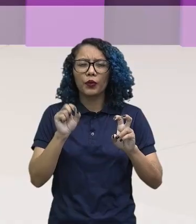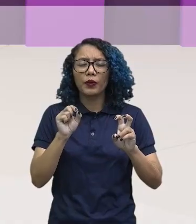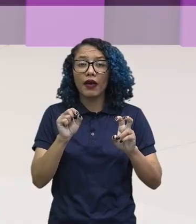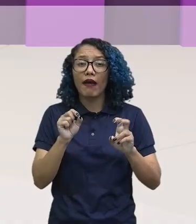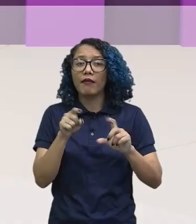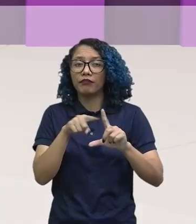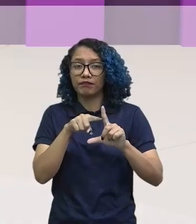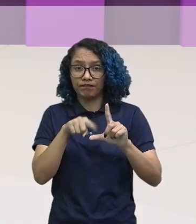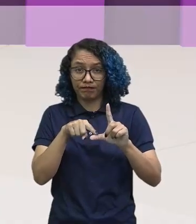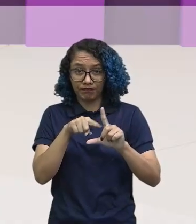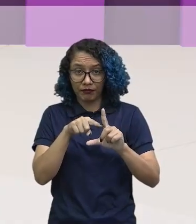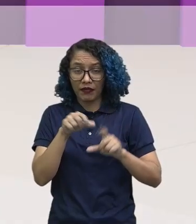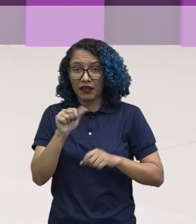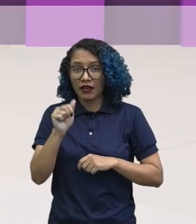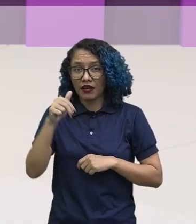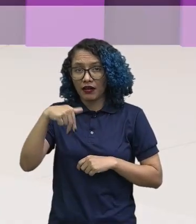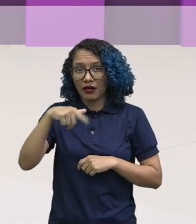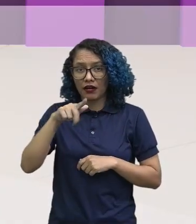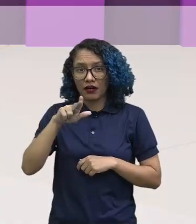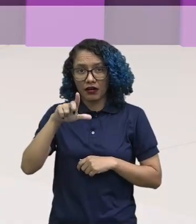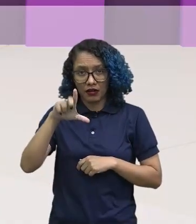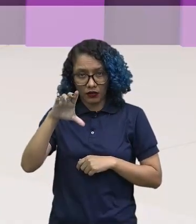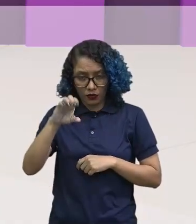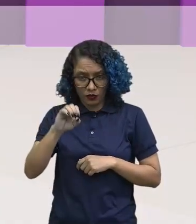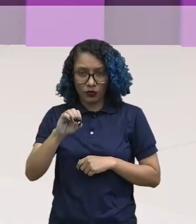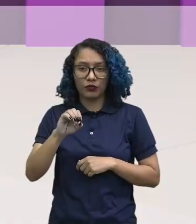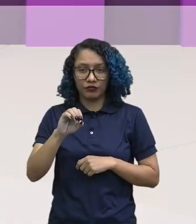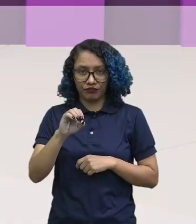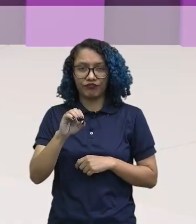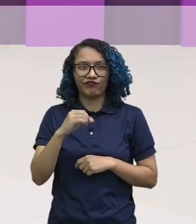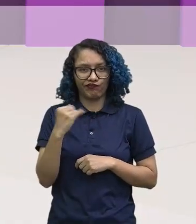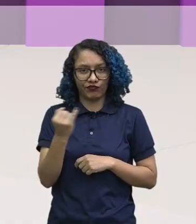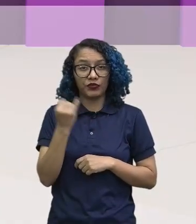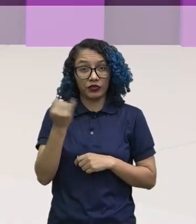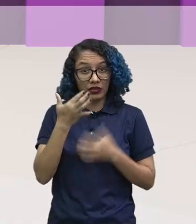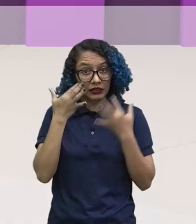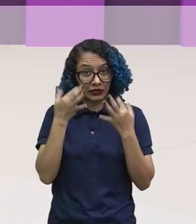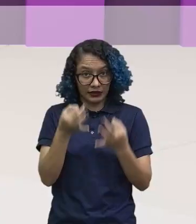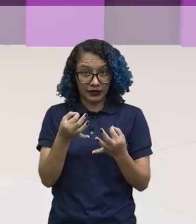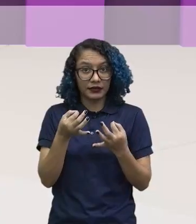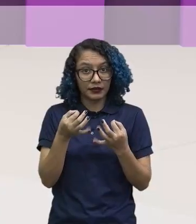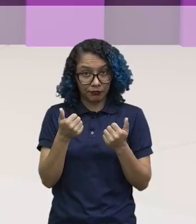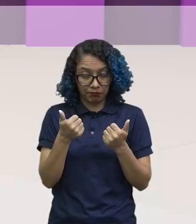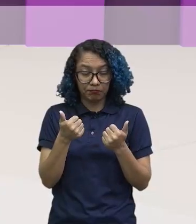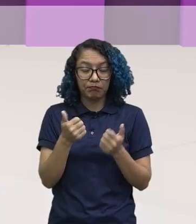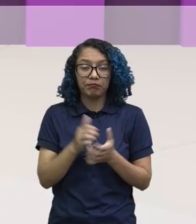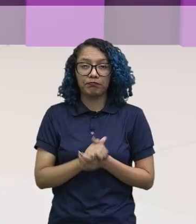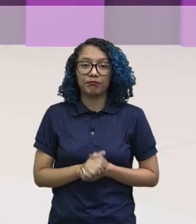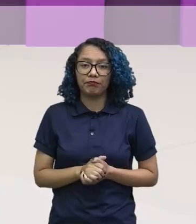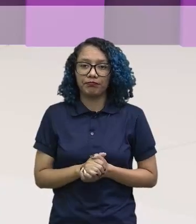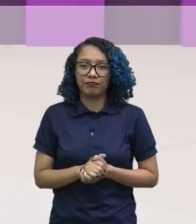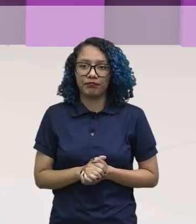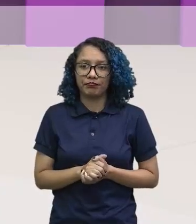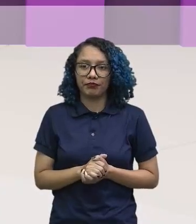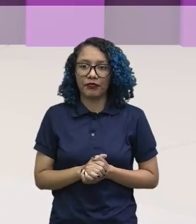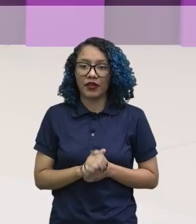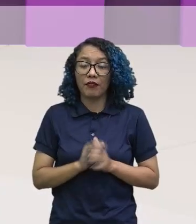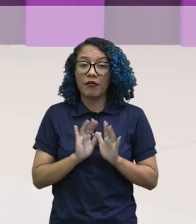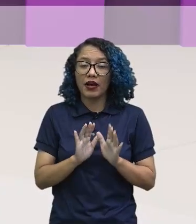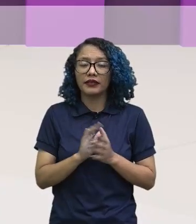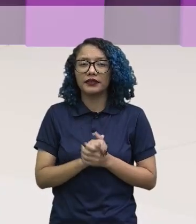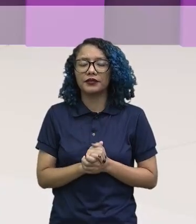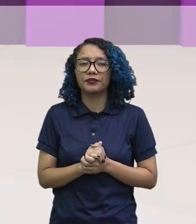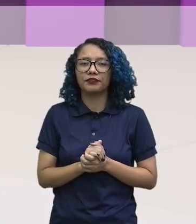bom? E vamos aqui abordar algo bem importante, então te convido a prestar bem atenção nessa aula, tá bom? E olha só, por falar